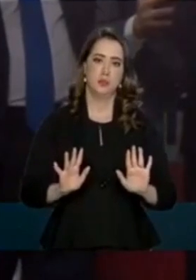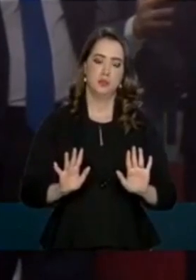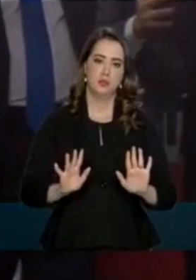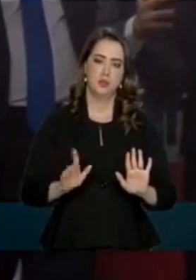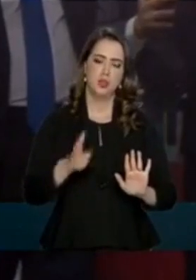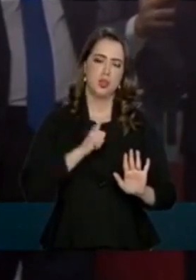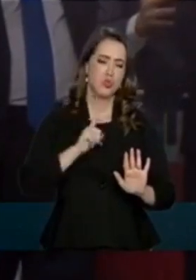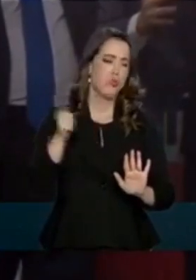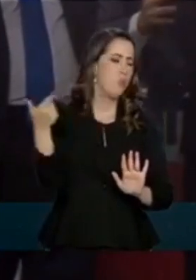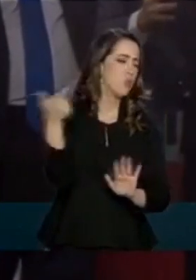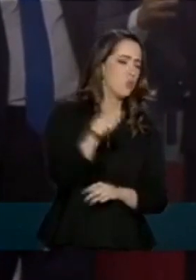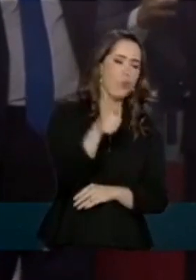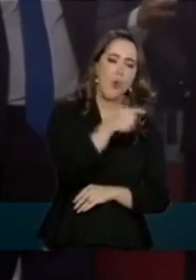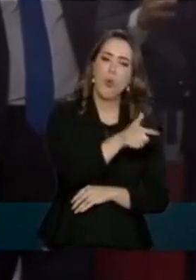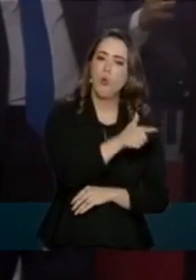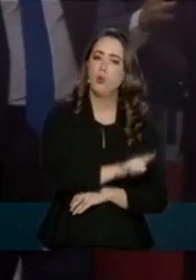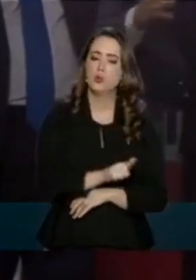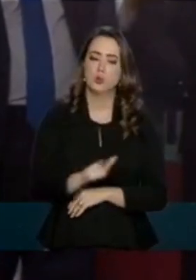tínhamos outros.